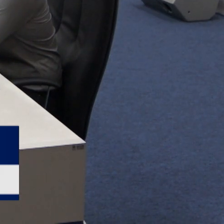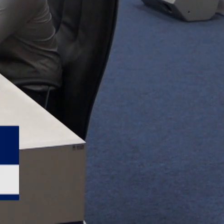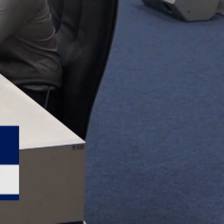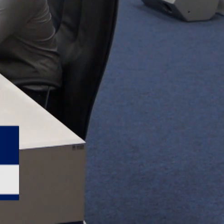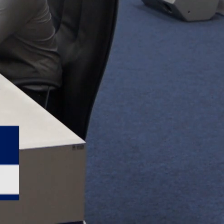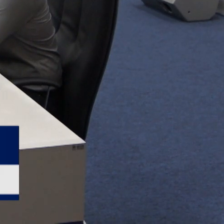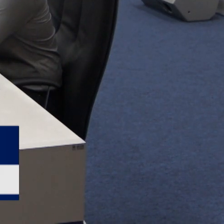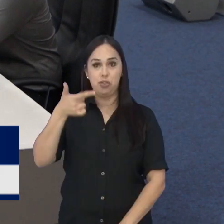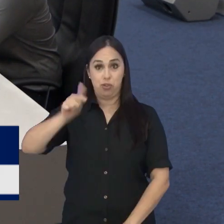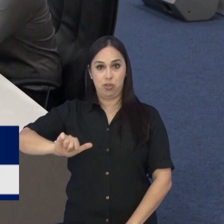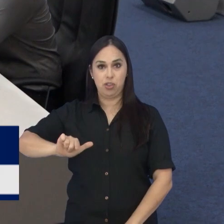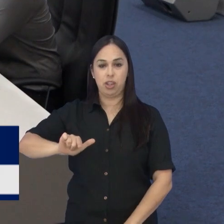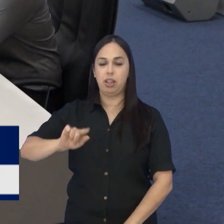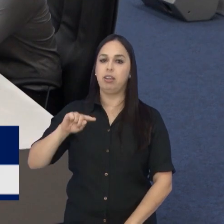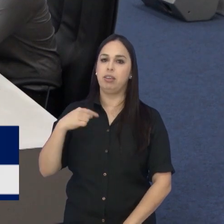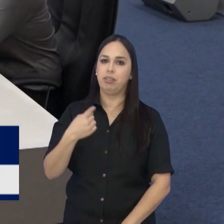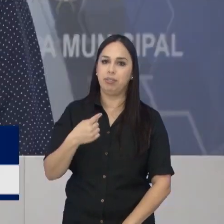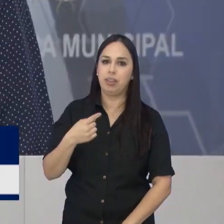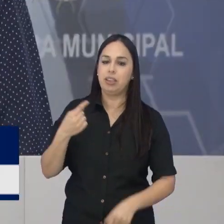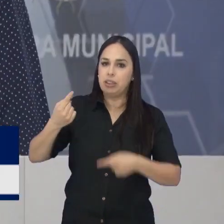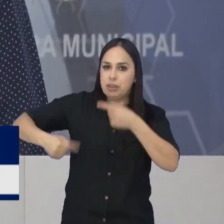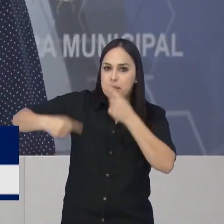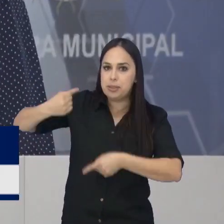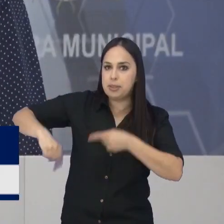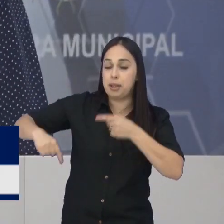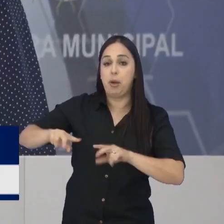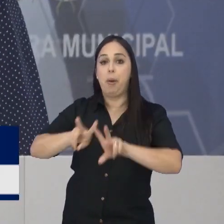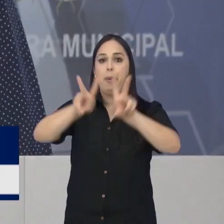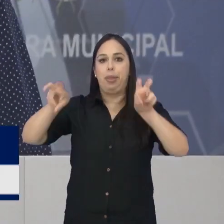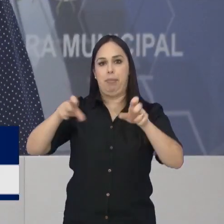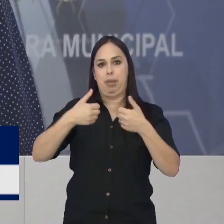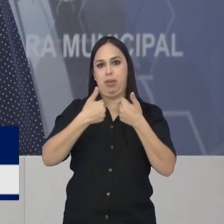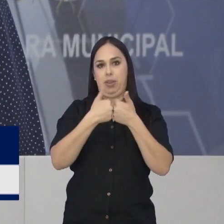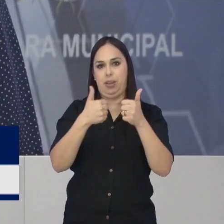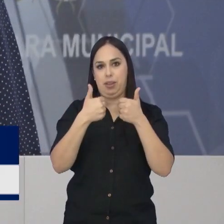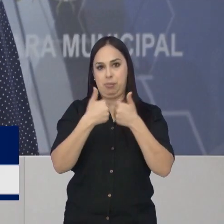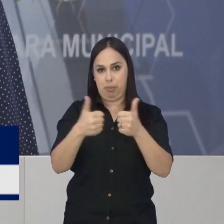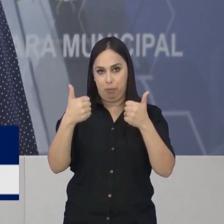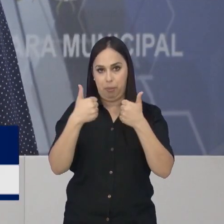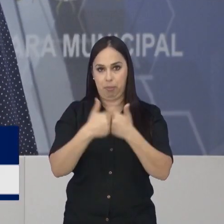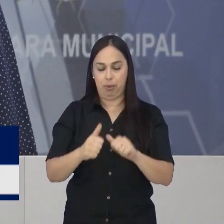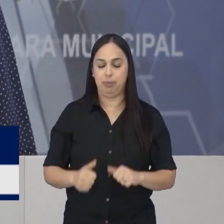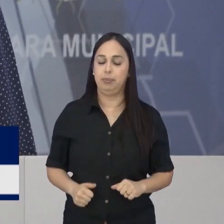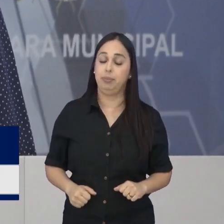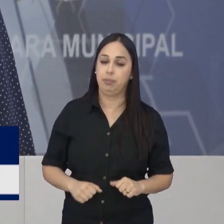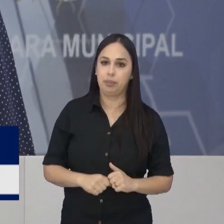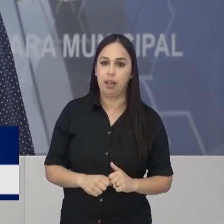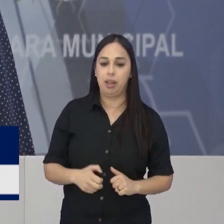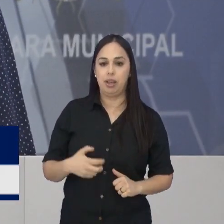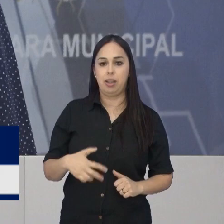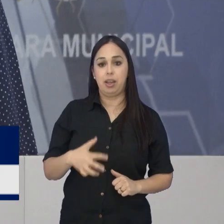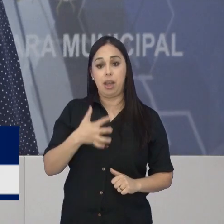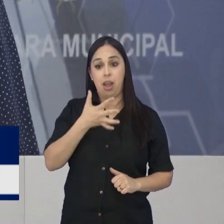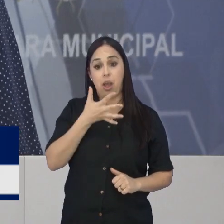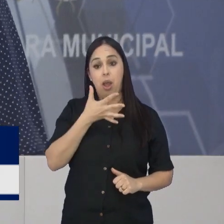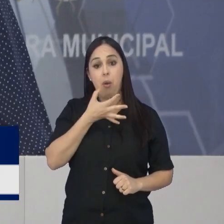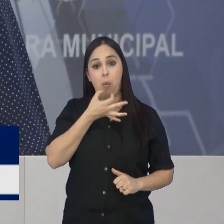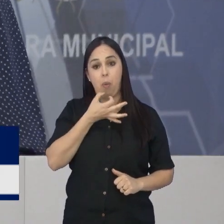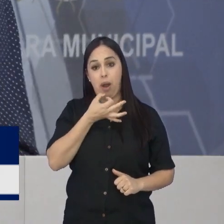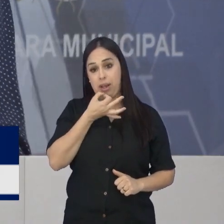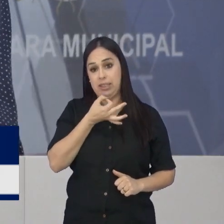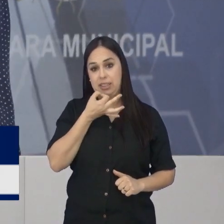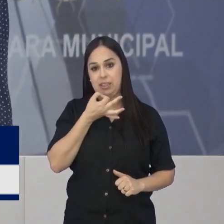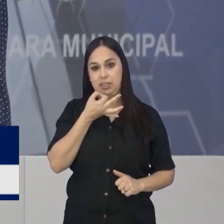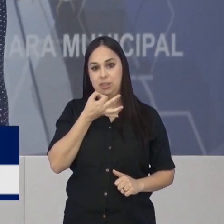Mais uma vez estamos aí para discutir o projeto de transporte público. Eu acho que agora nós chegamos ao limite